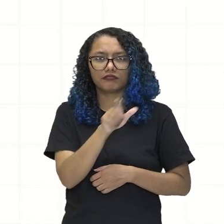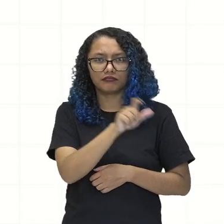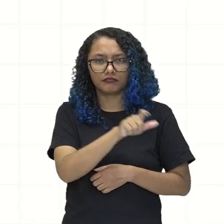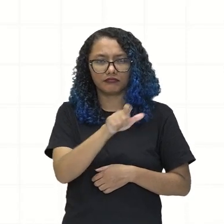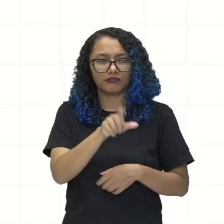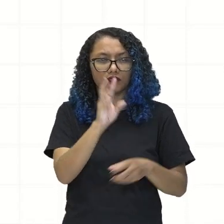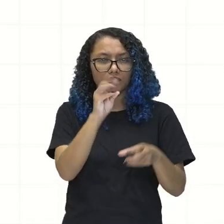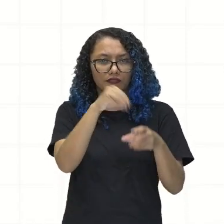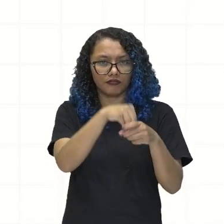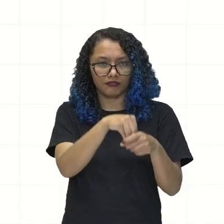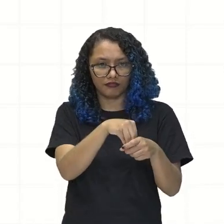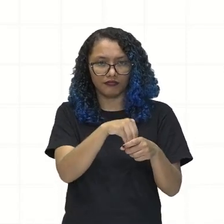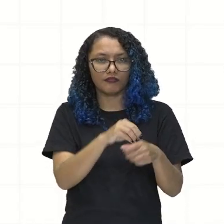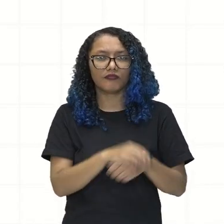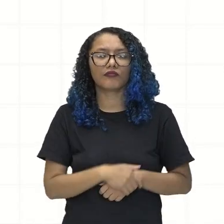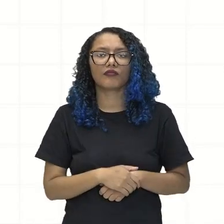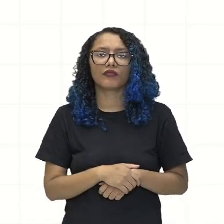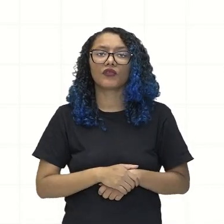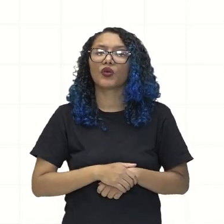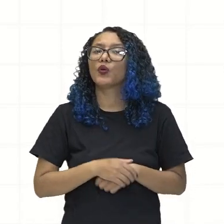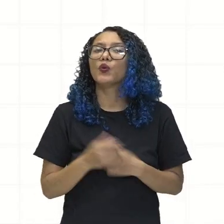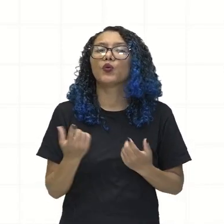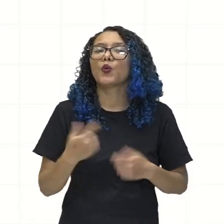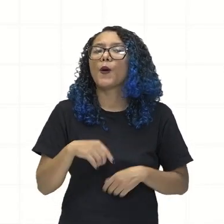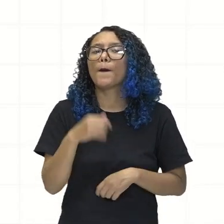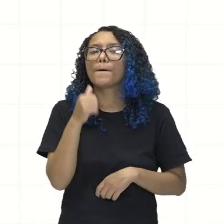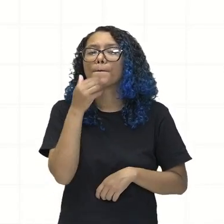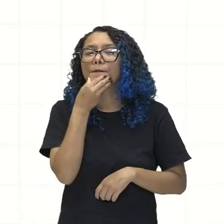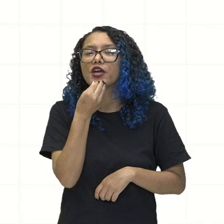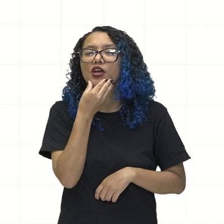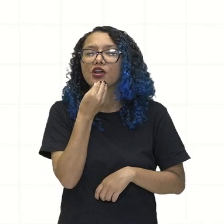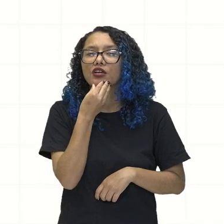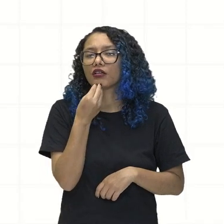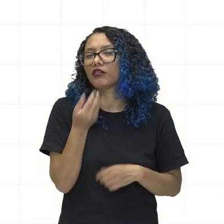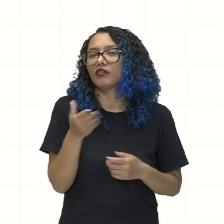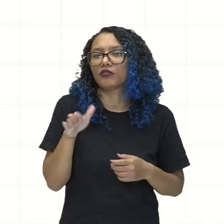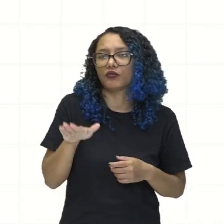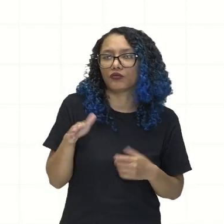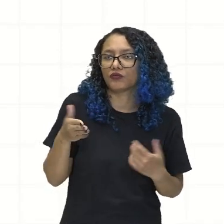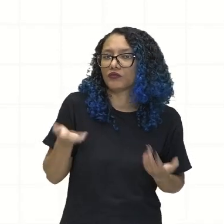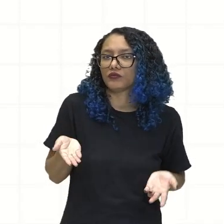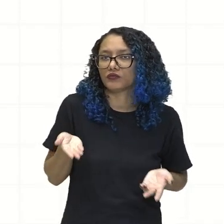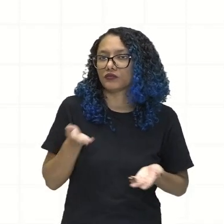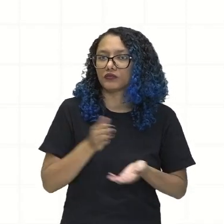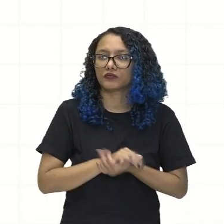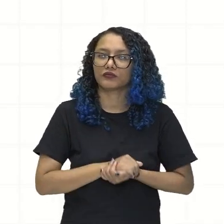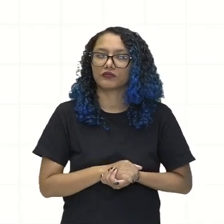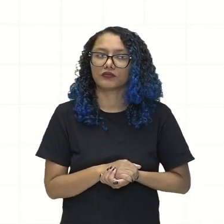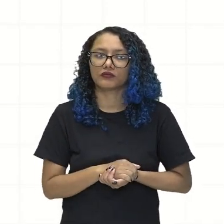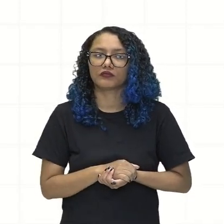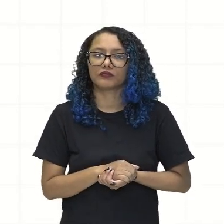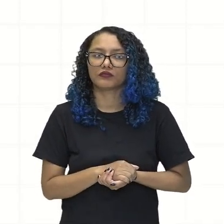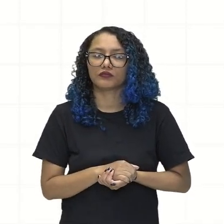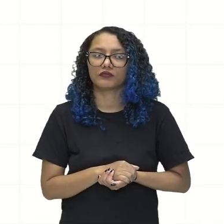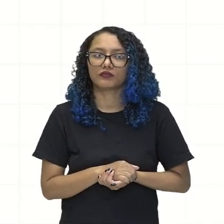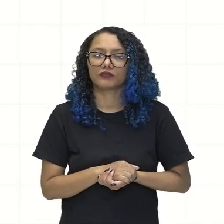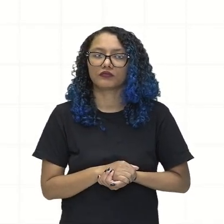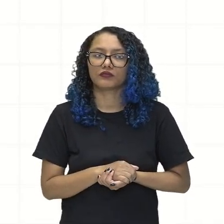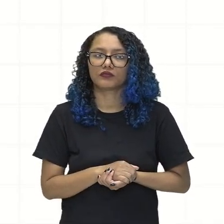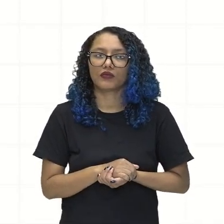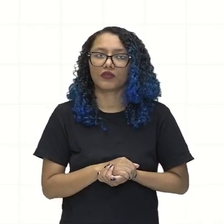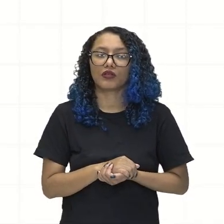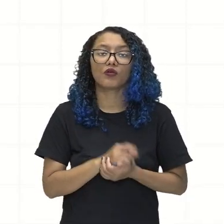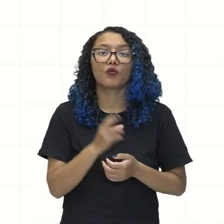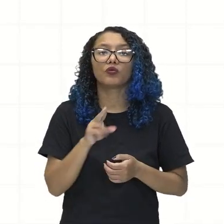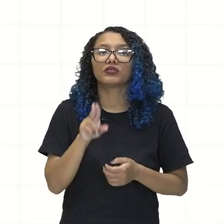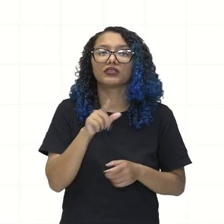serão os meninos? Você escolhe, ó, meninos, eu vou chamar de